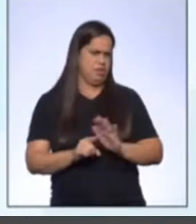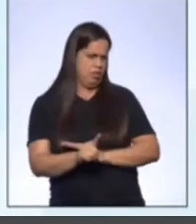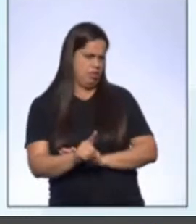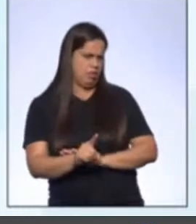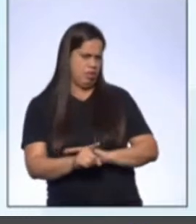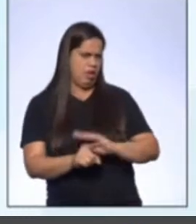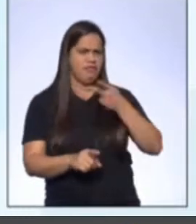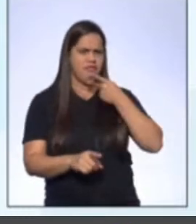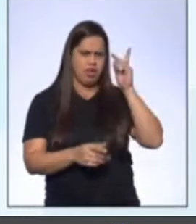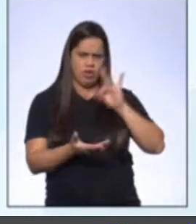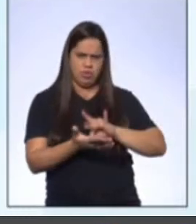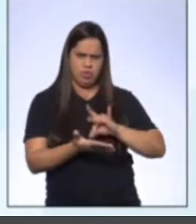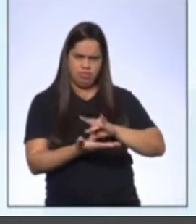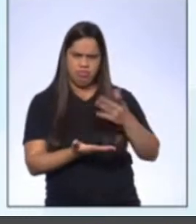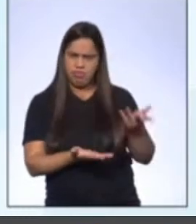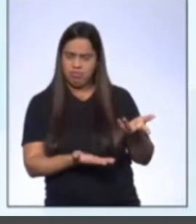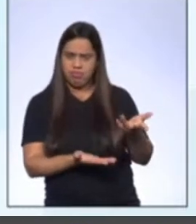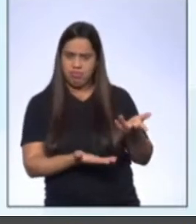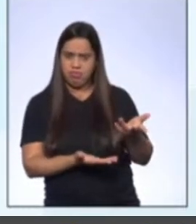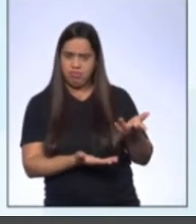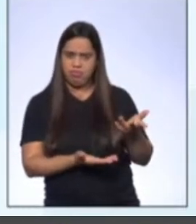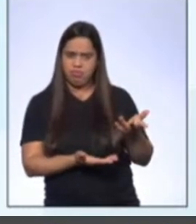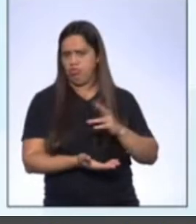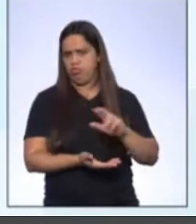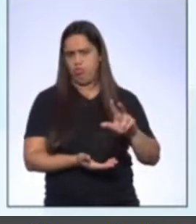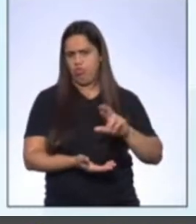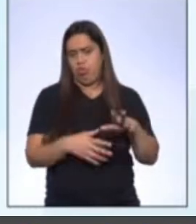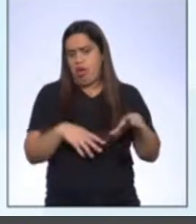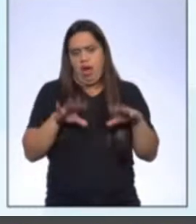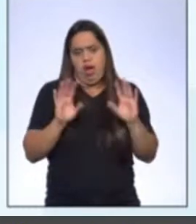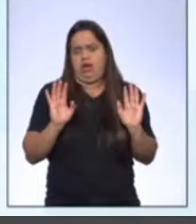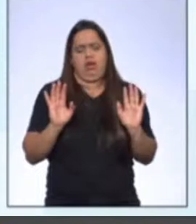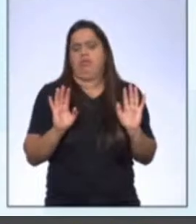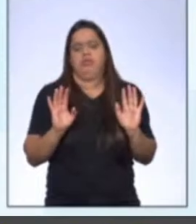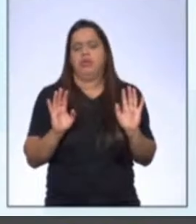lá? Ora, risca. Não está falando disso, não.